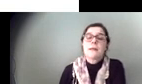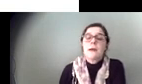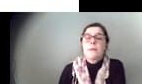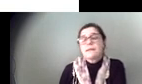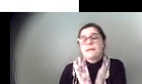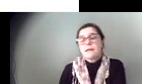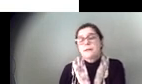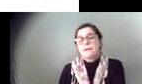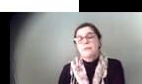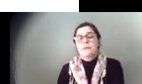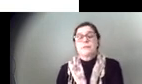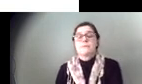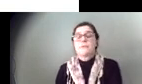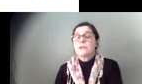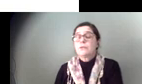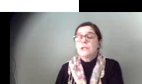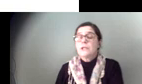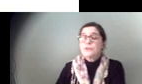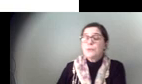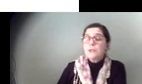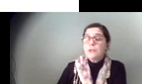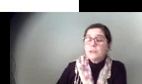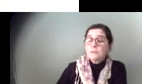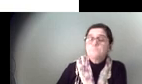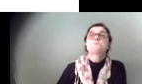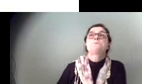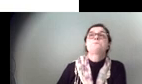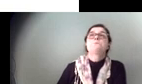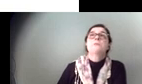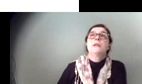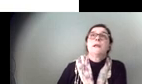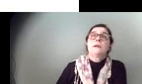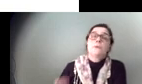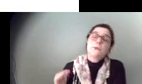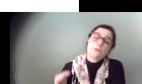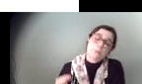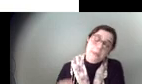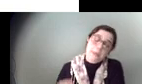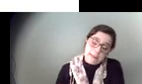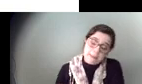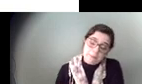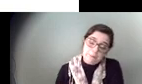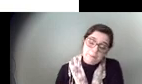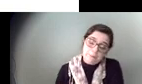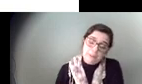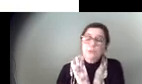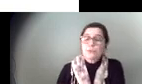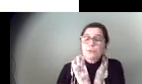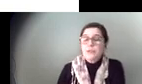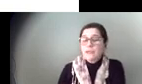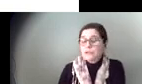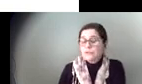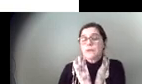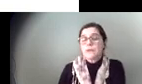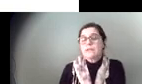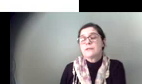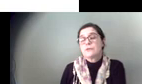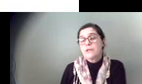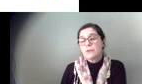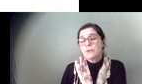homologadas, para serem atribuídas. Então, no início do ano, quando passa aquele período, né,